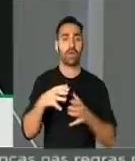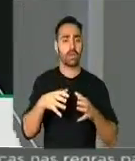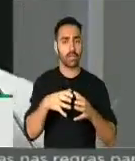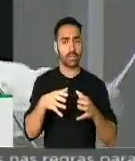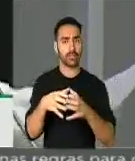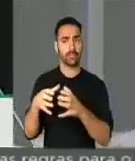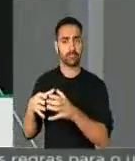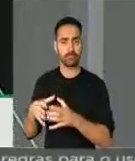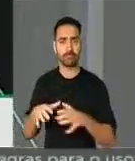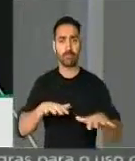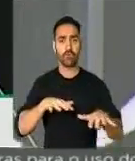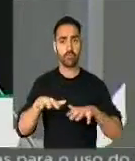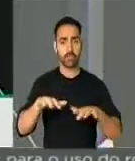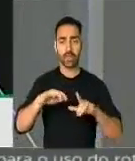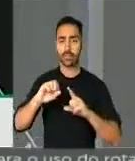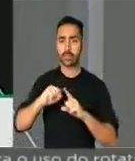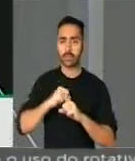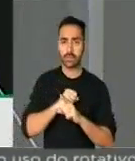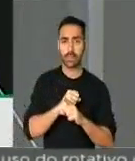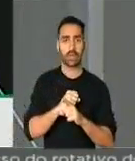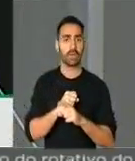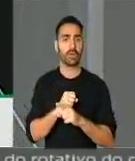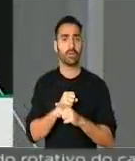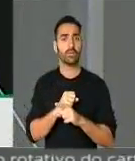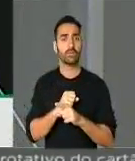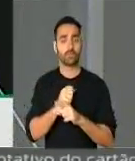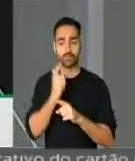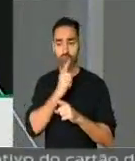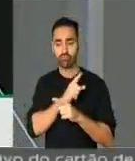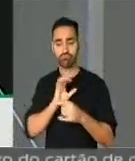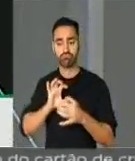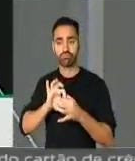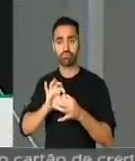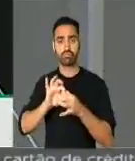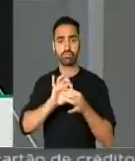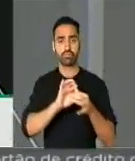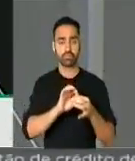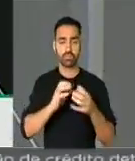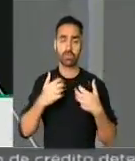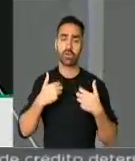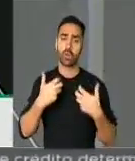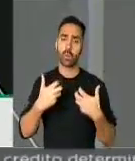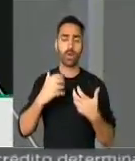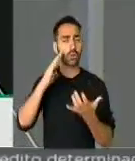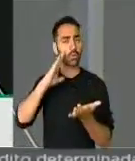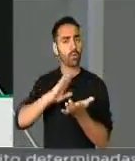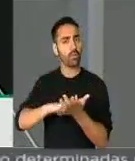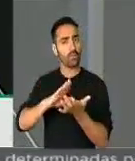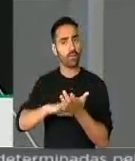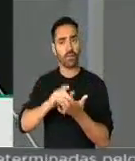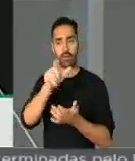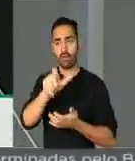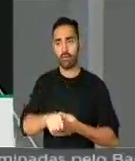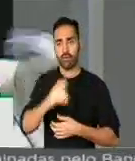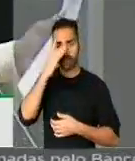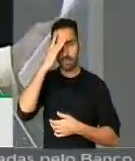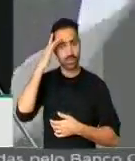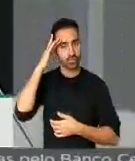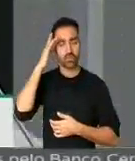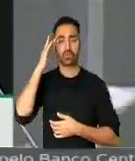movimentos. Os movimentos sociais, assim também, se somaram. E eu quero prestar a minha homenagem aos artistas